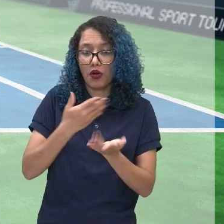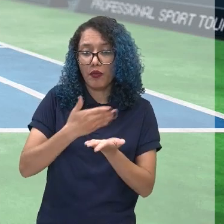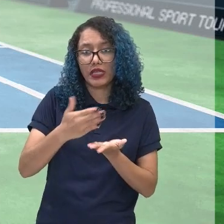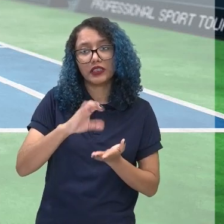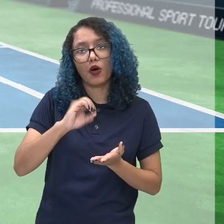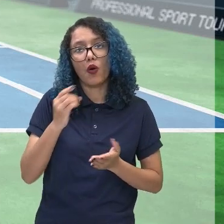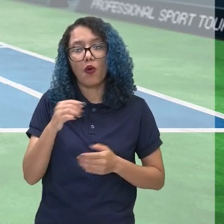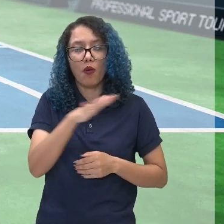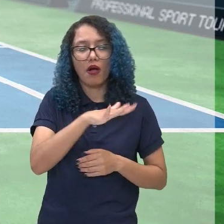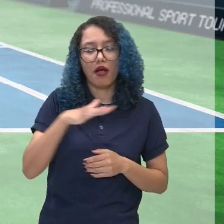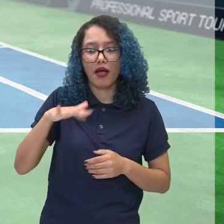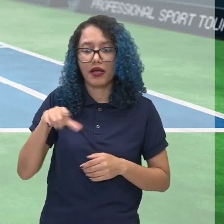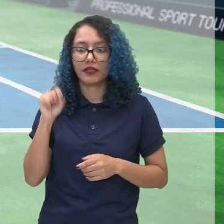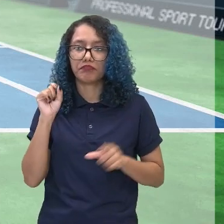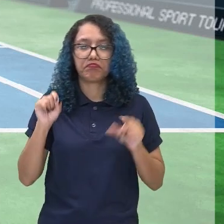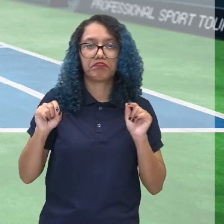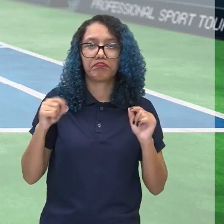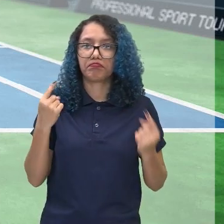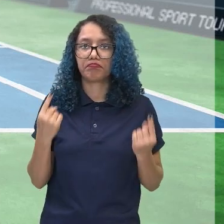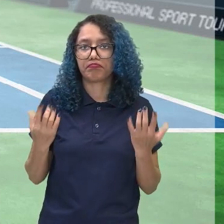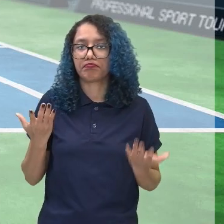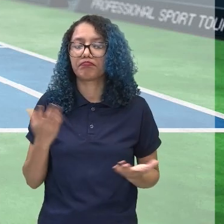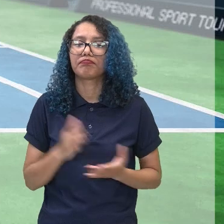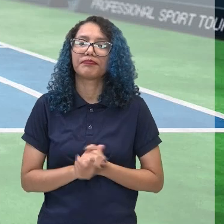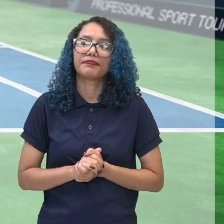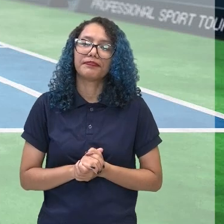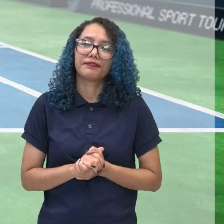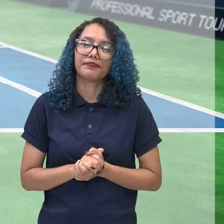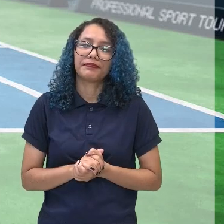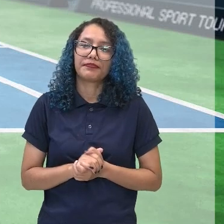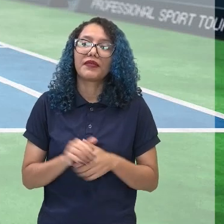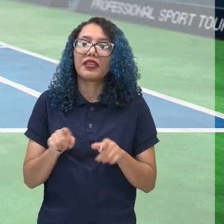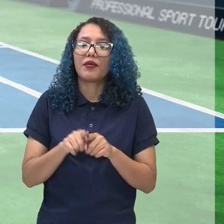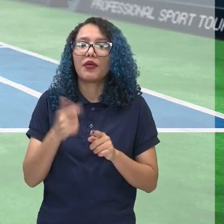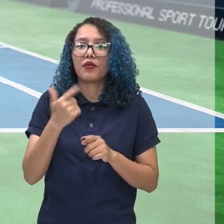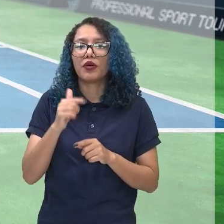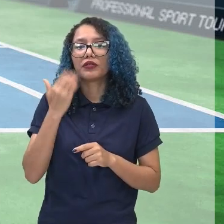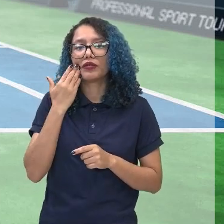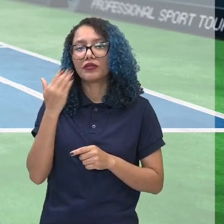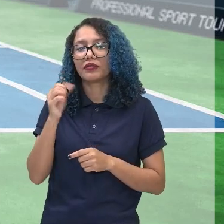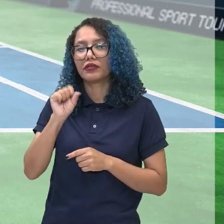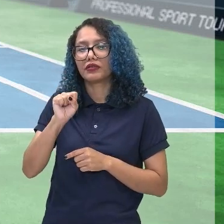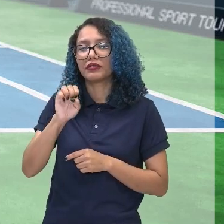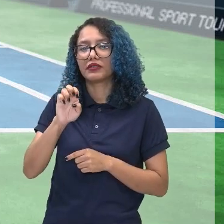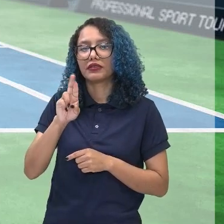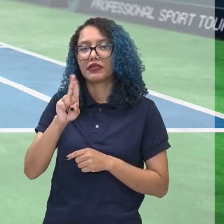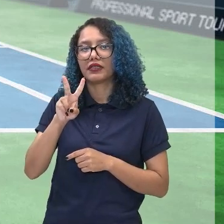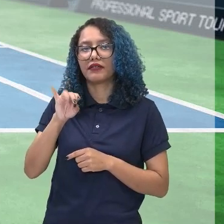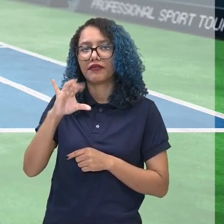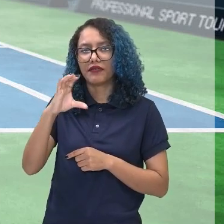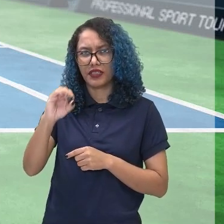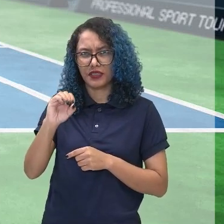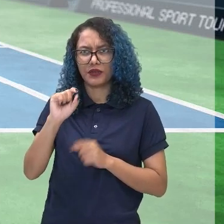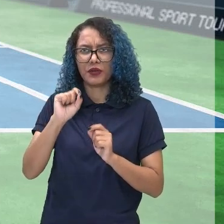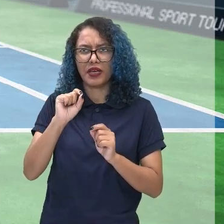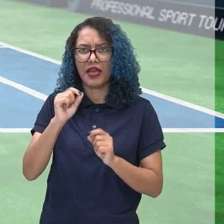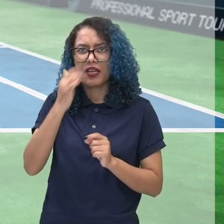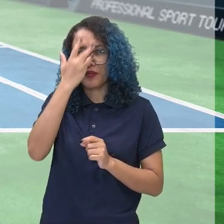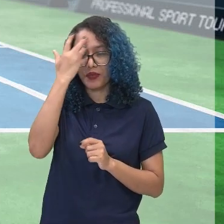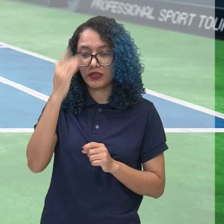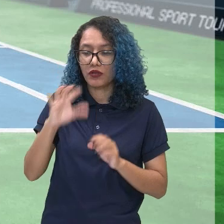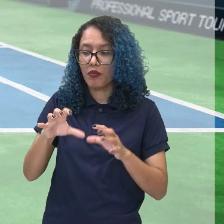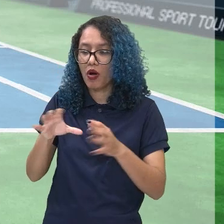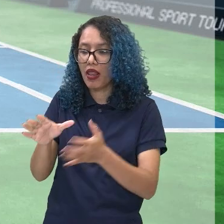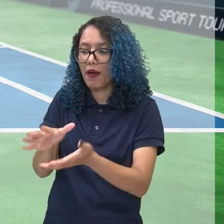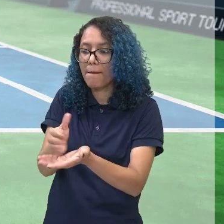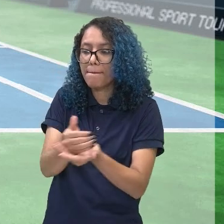quadra. Eu falei muito sobre o serviço, né? Professor, o que é esse serviço? Será que é do pessoal que junta as bolinhas? É do pessoal que limpa o